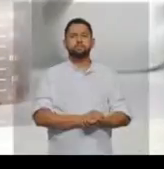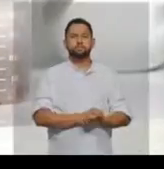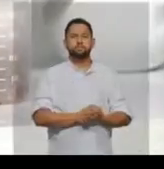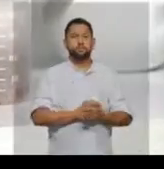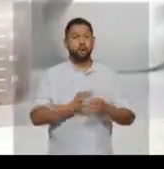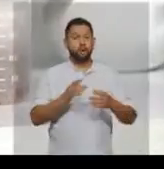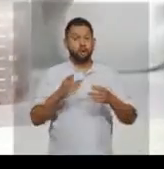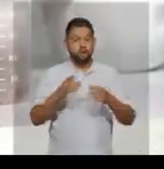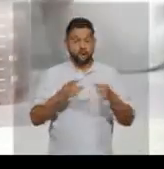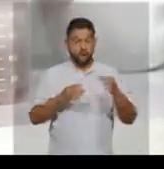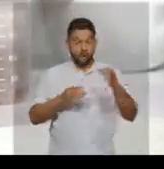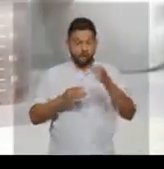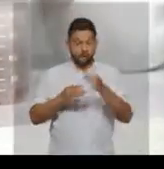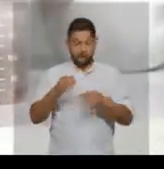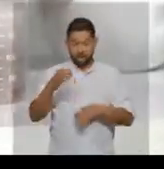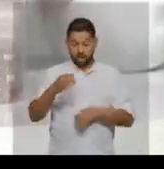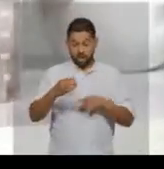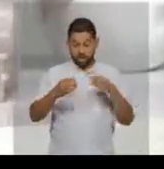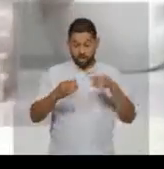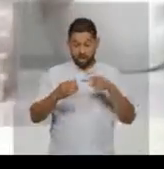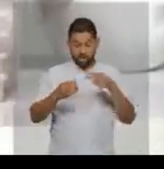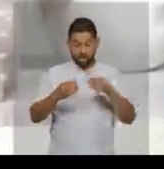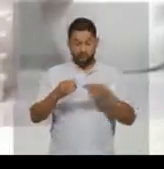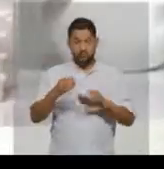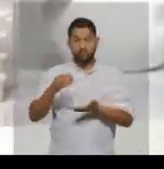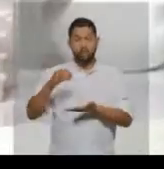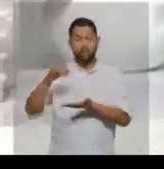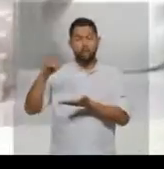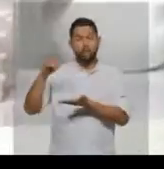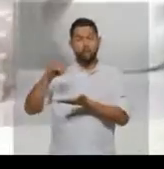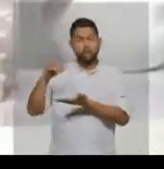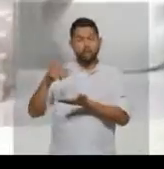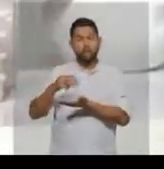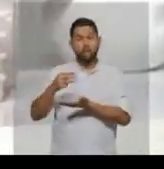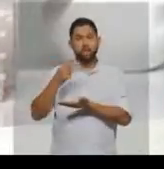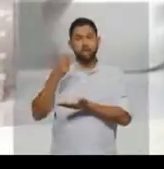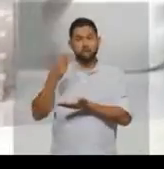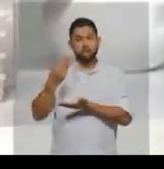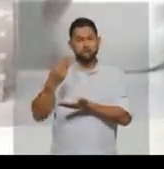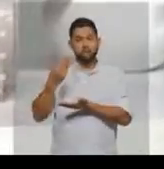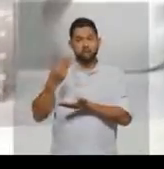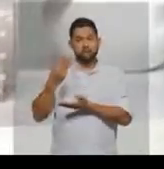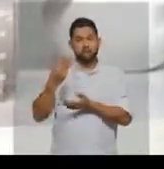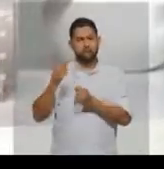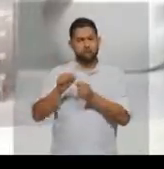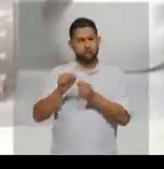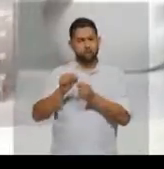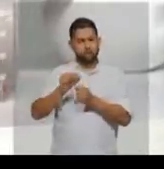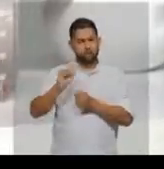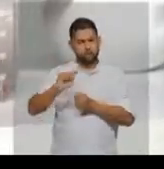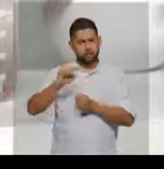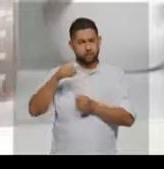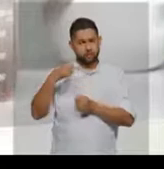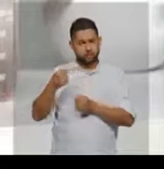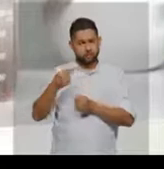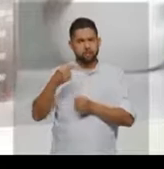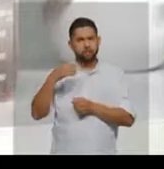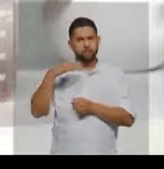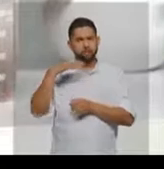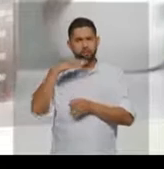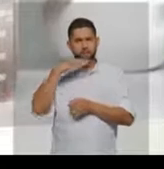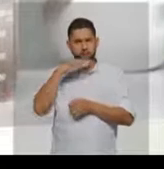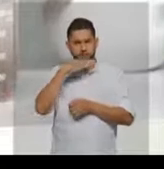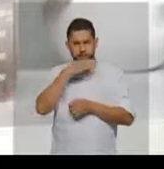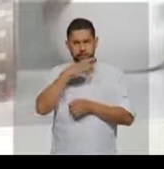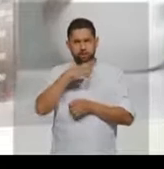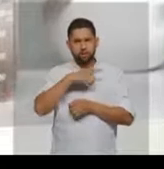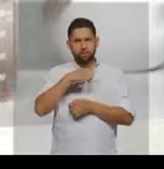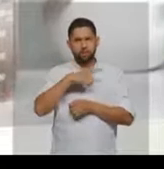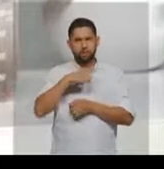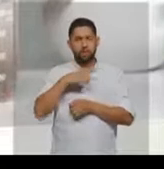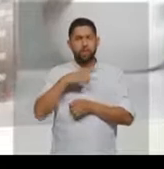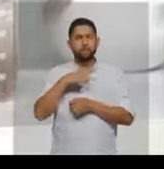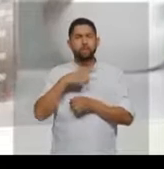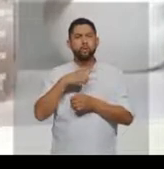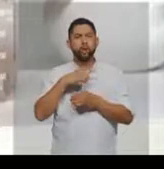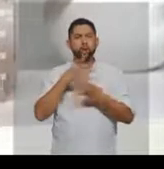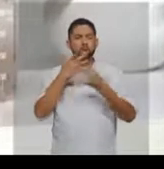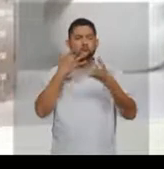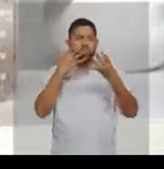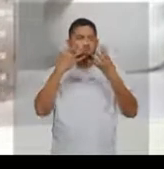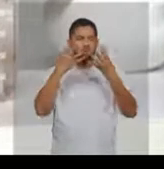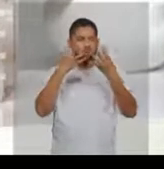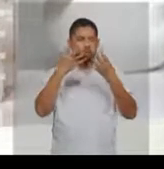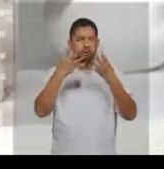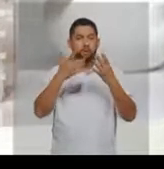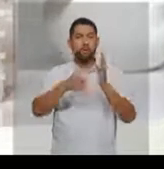Esse daqui, apesar de eu ter colocado ele depois, observe que eu consegui uma solução transparente